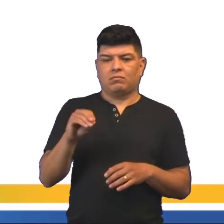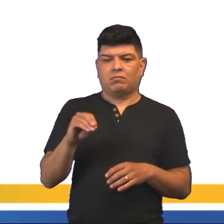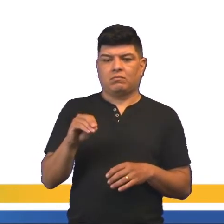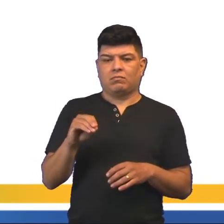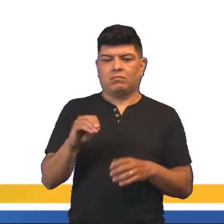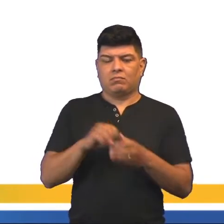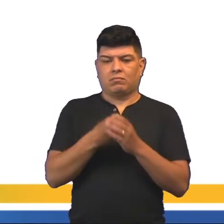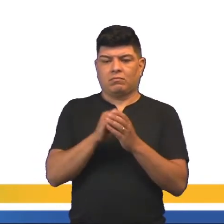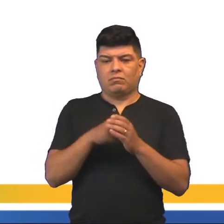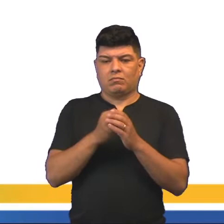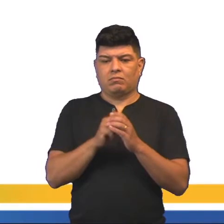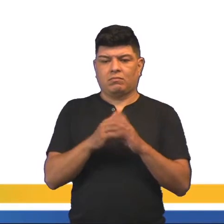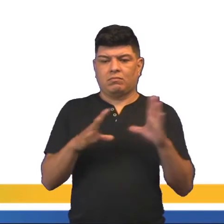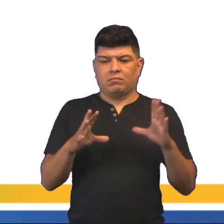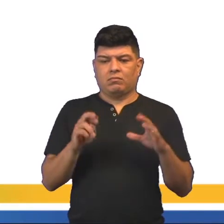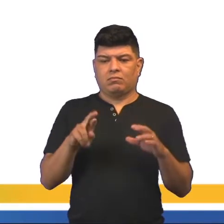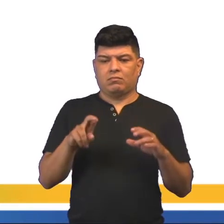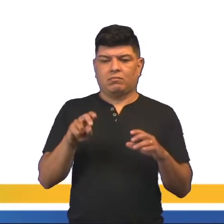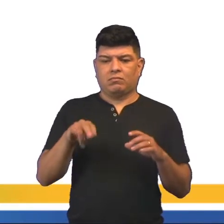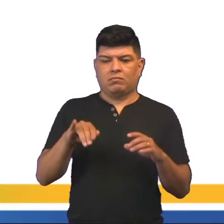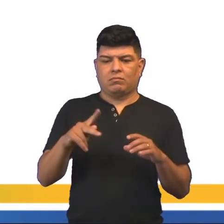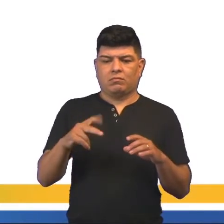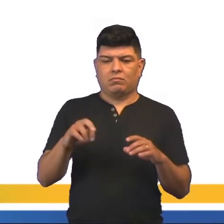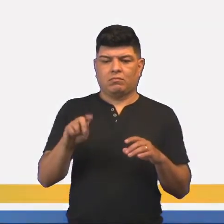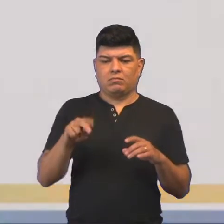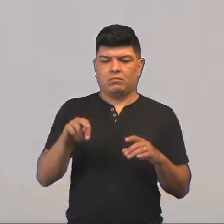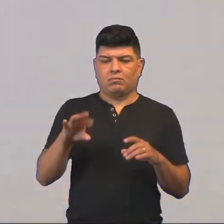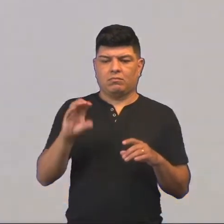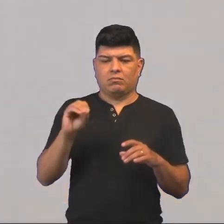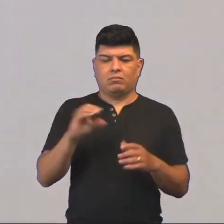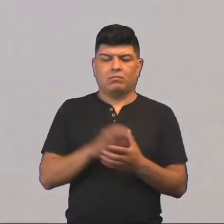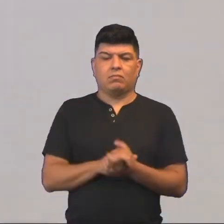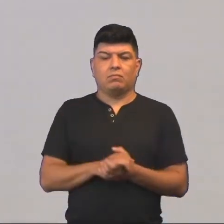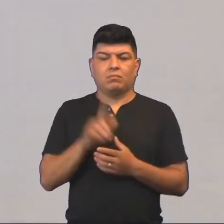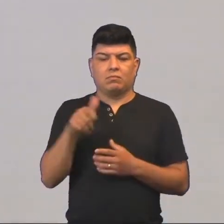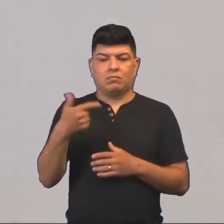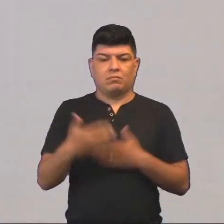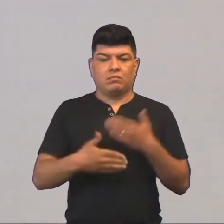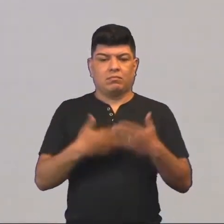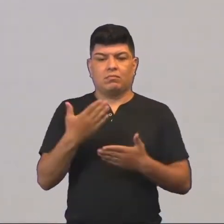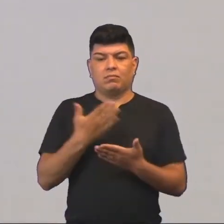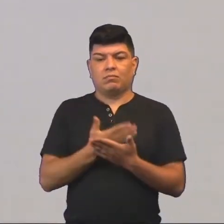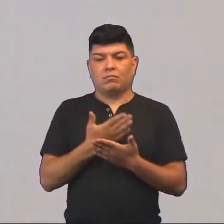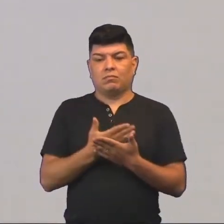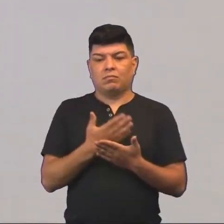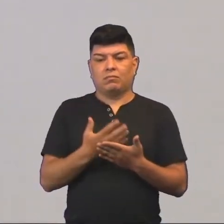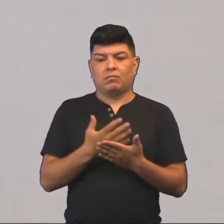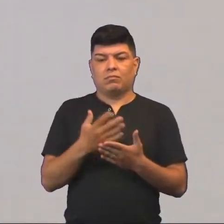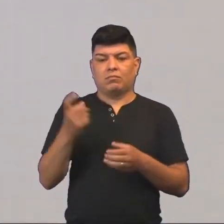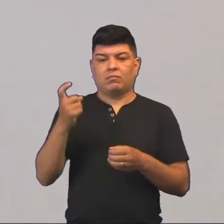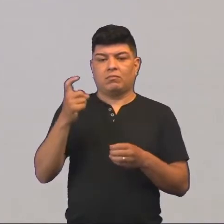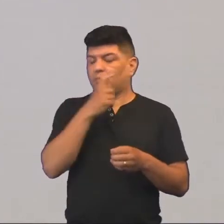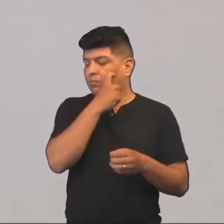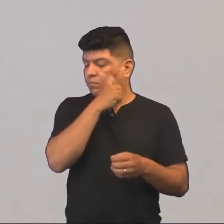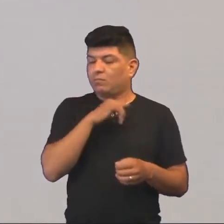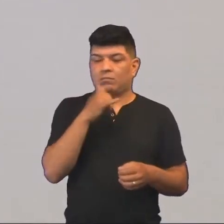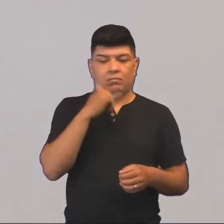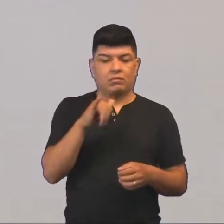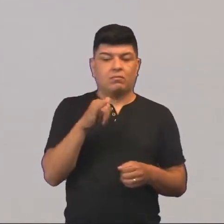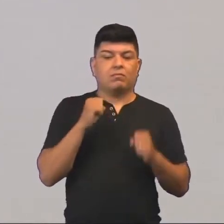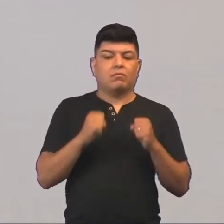usinas nucleares, como urânio, como plutônio. Nós vamos ver no decorrer da aula que essas fontes de energia, elas